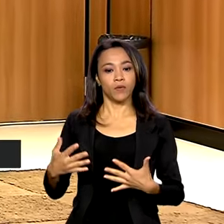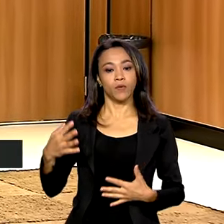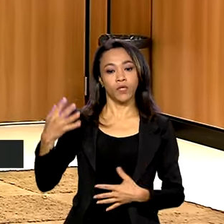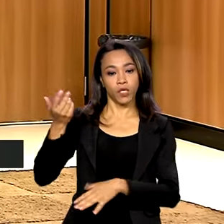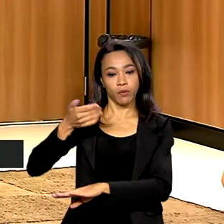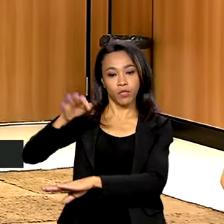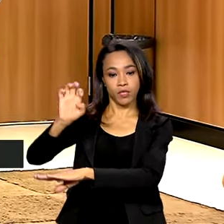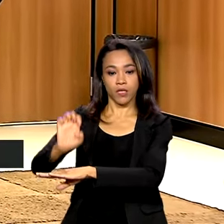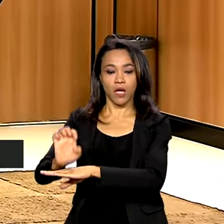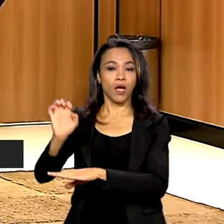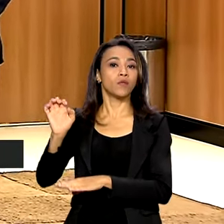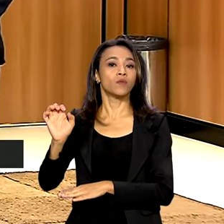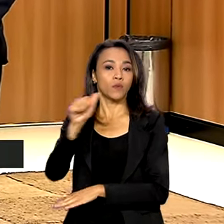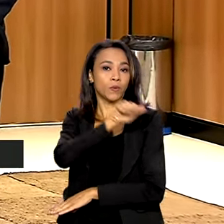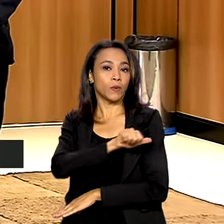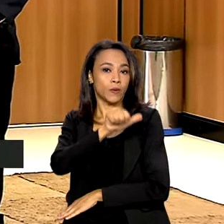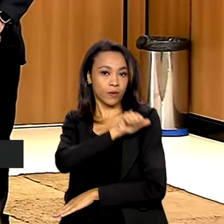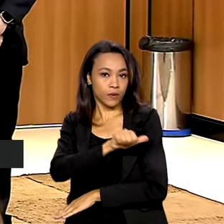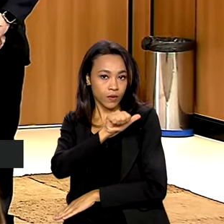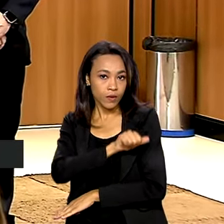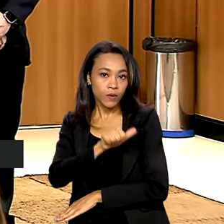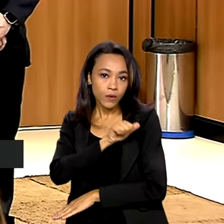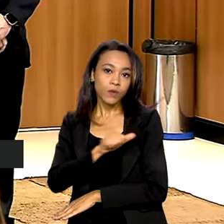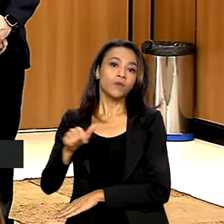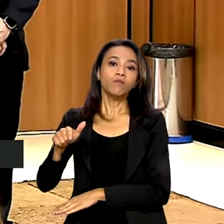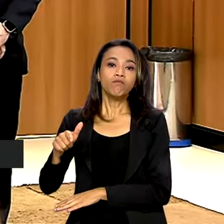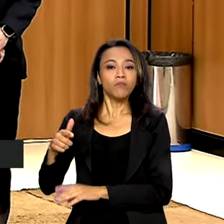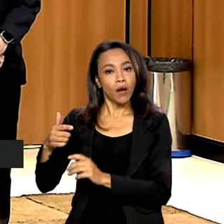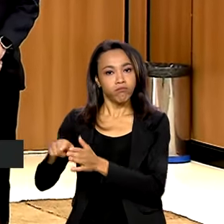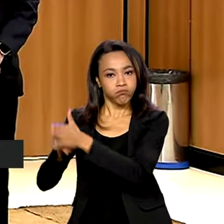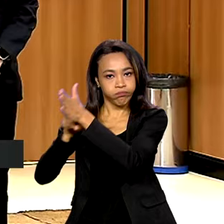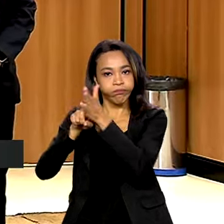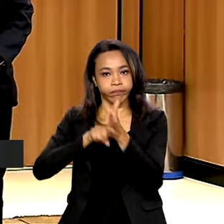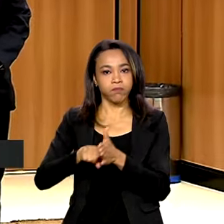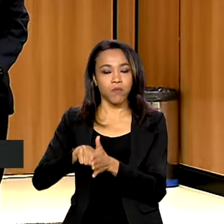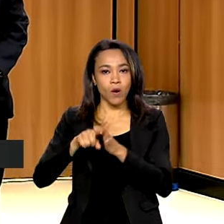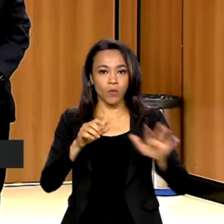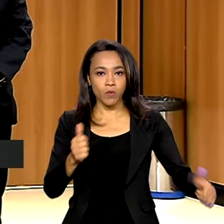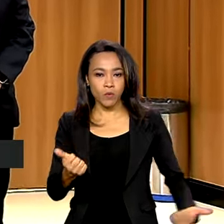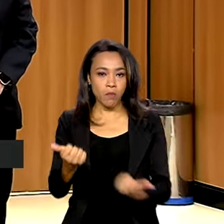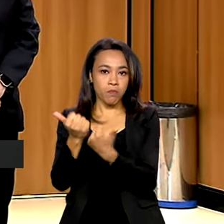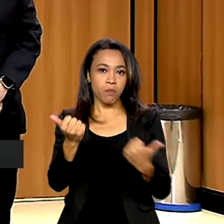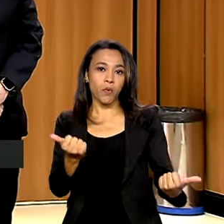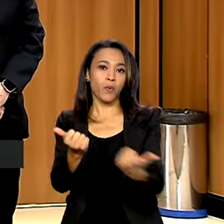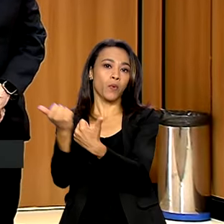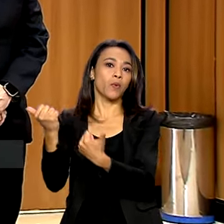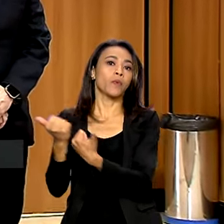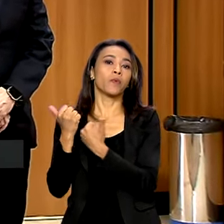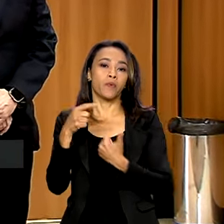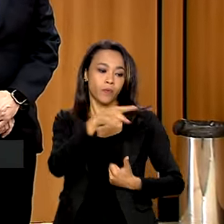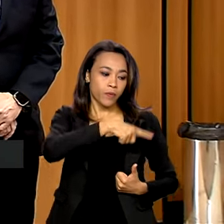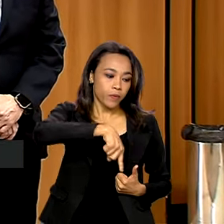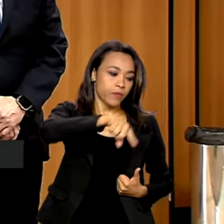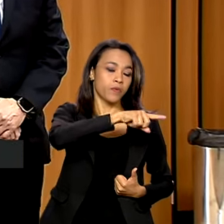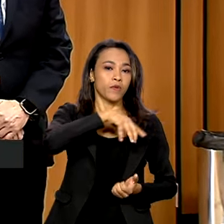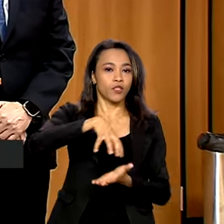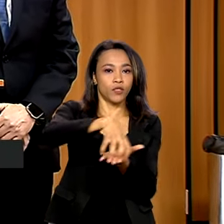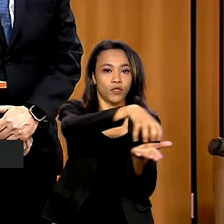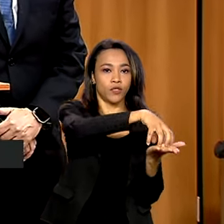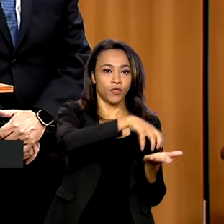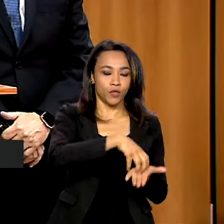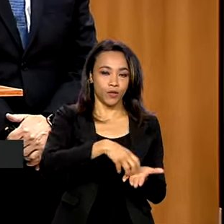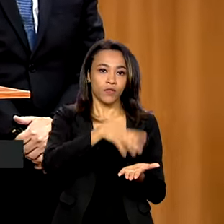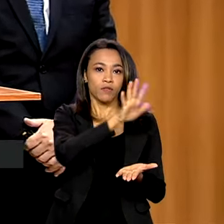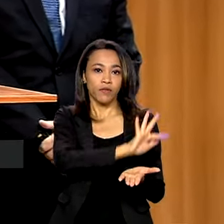uma maior colaboração das instituições federais acerca do esclarecimento desse